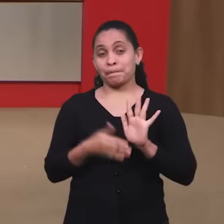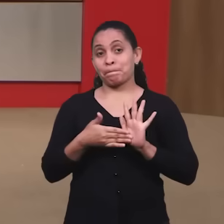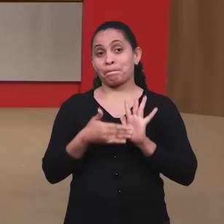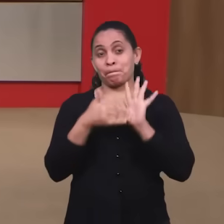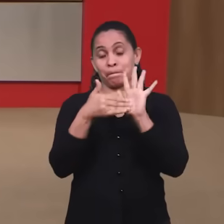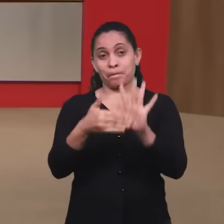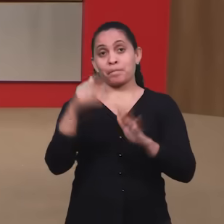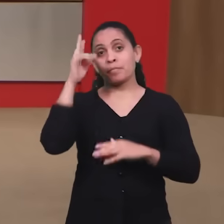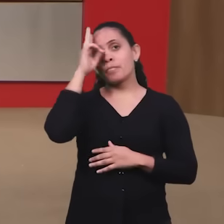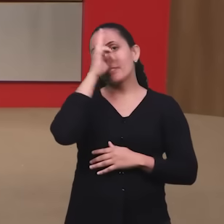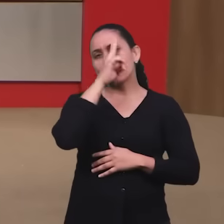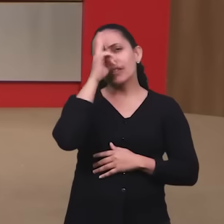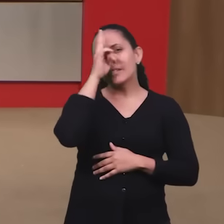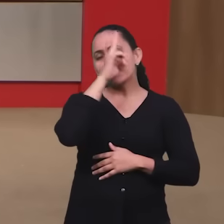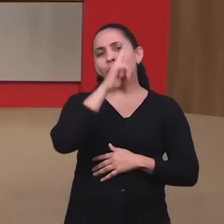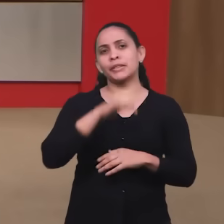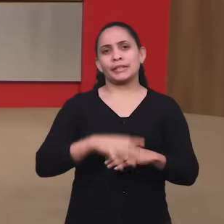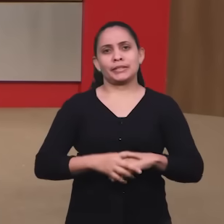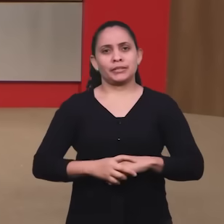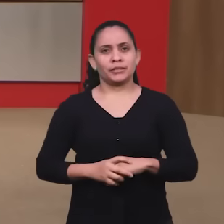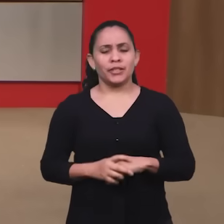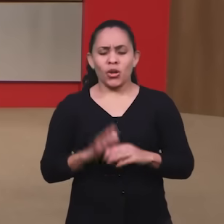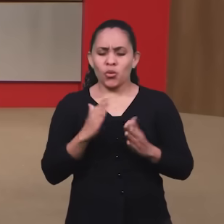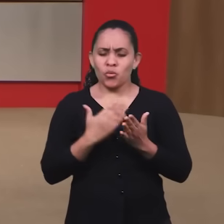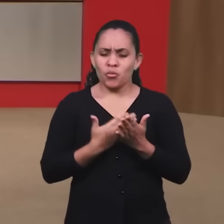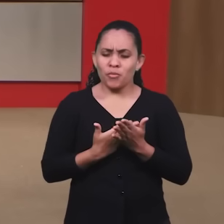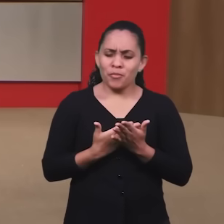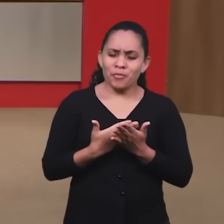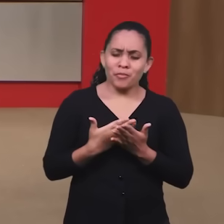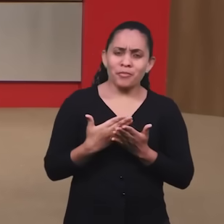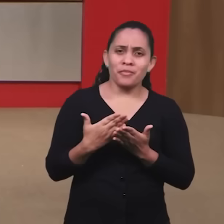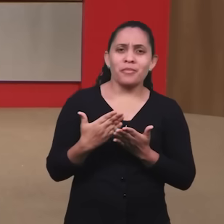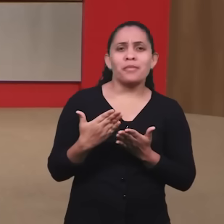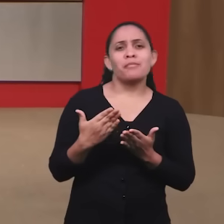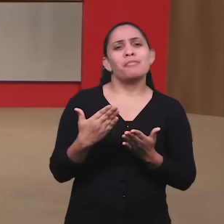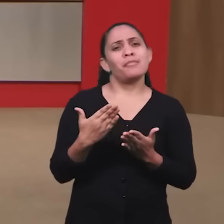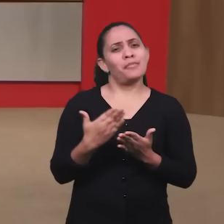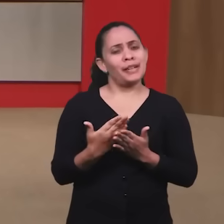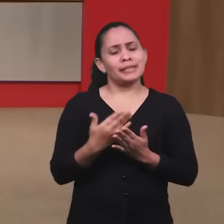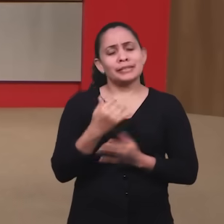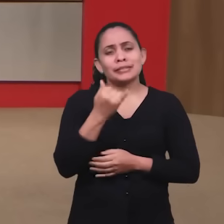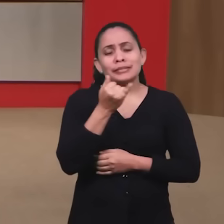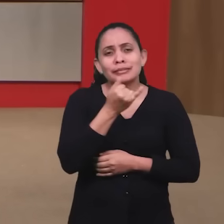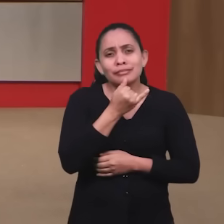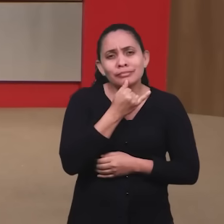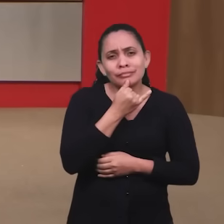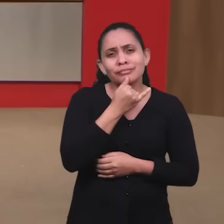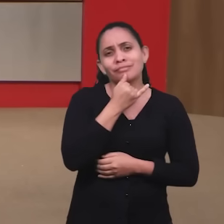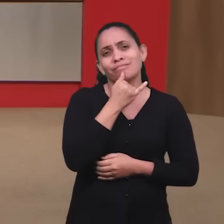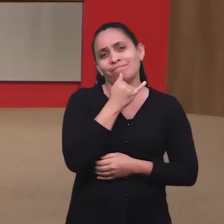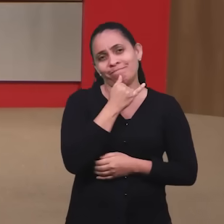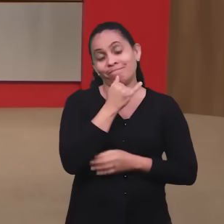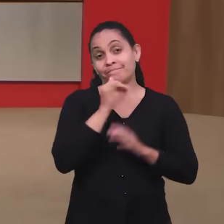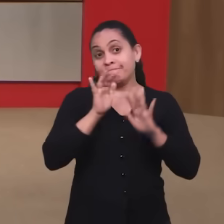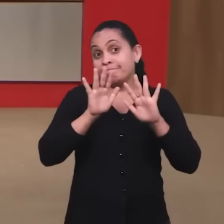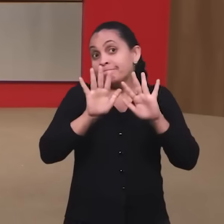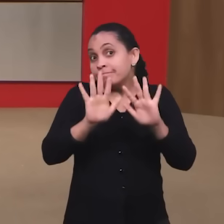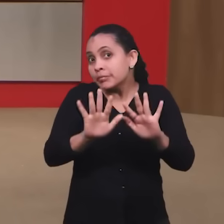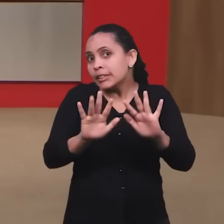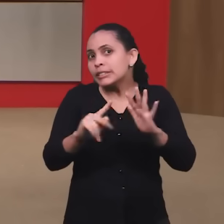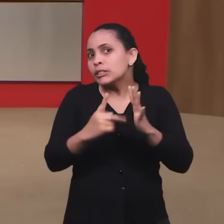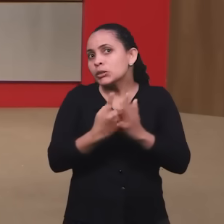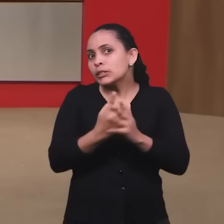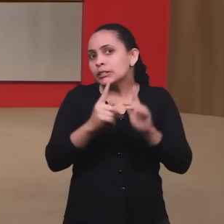texto traz a história, uma história que começa naturalmente muito triste,